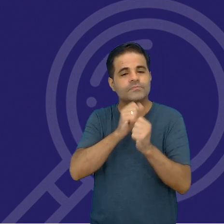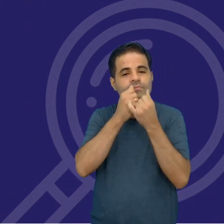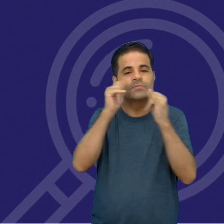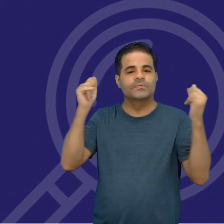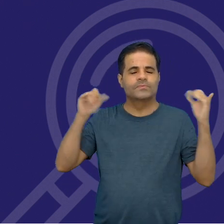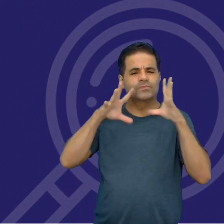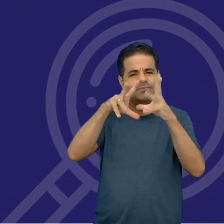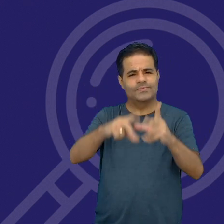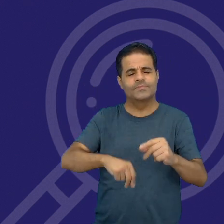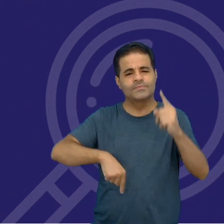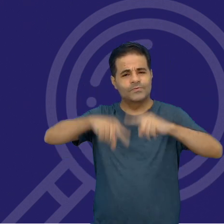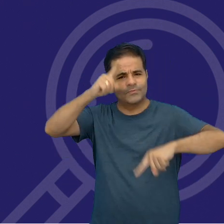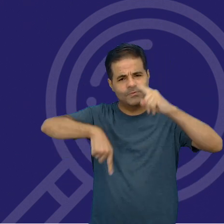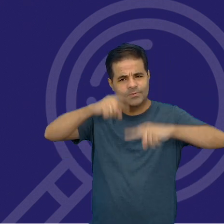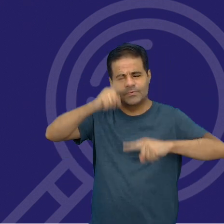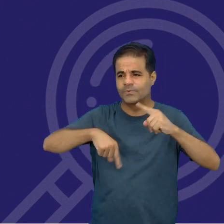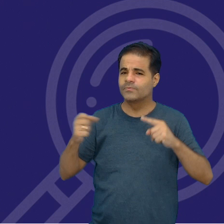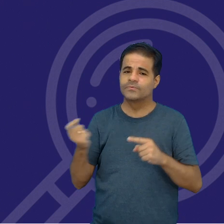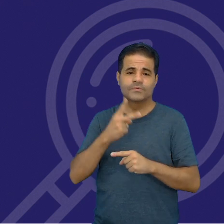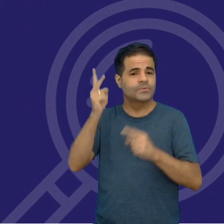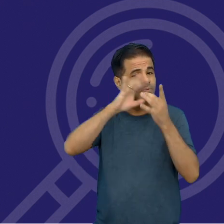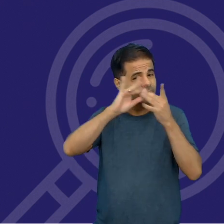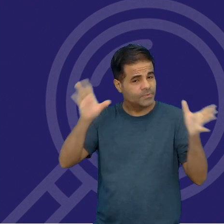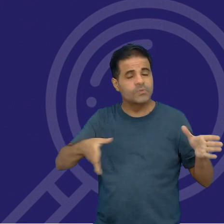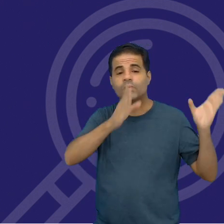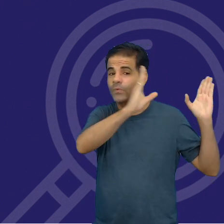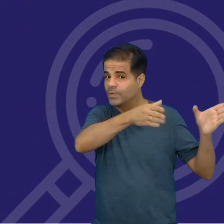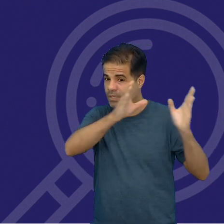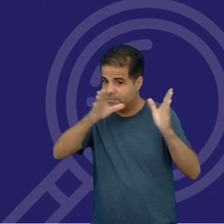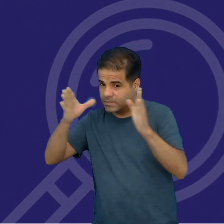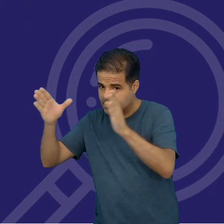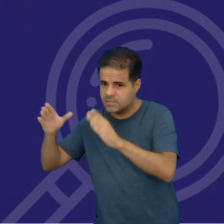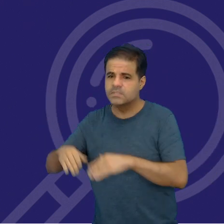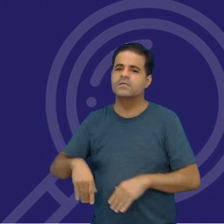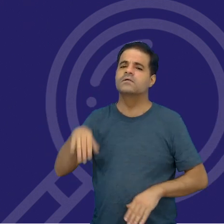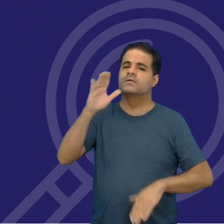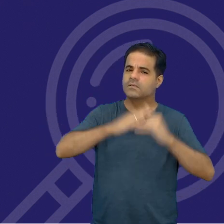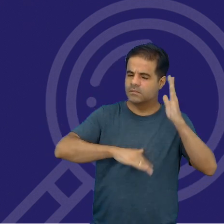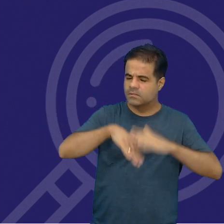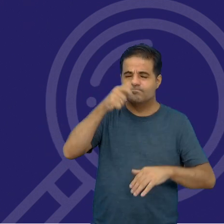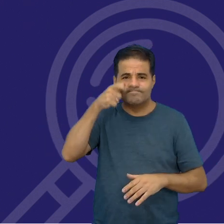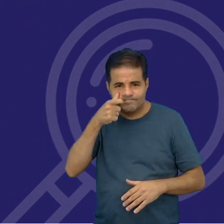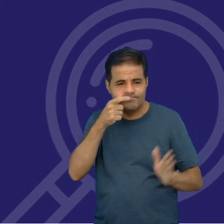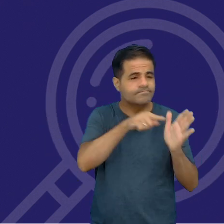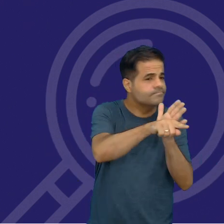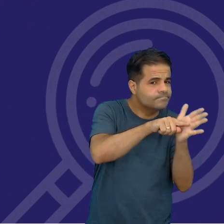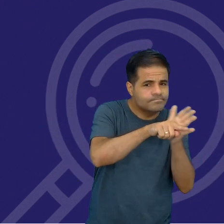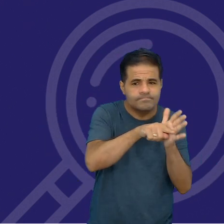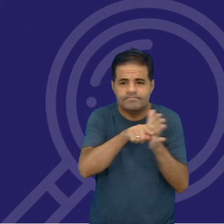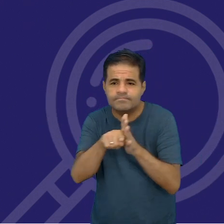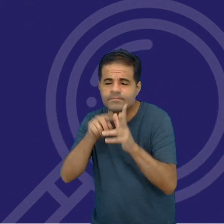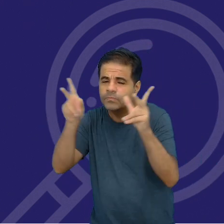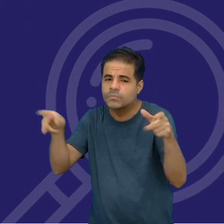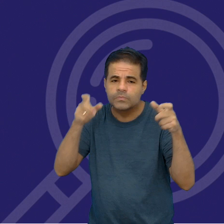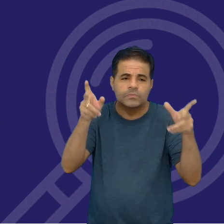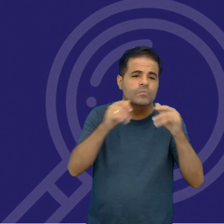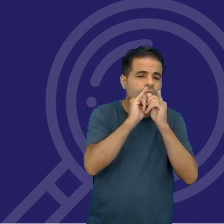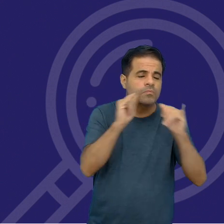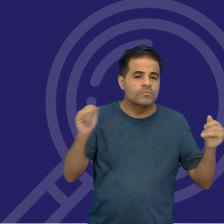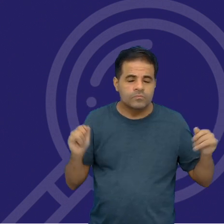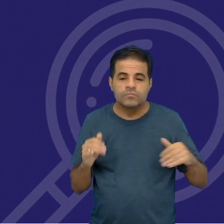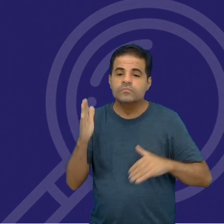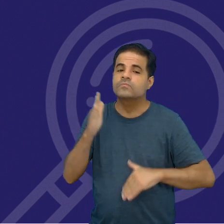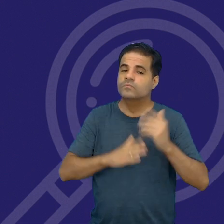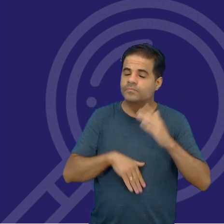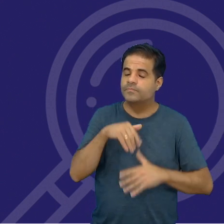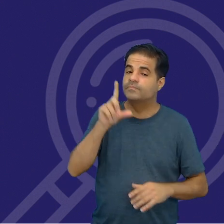com todos os valores envolvidos. Analise os dados obtidos no simulador e verifique se o consumo de energia elétrica é alto